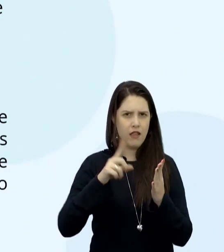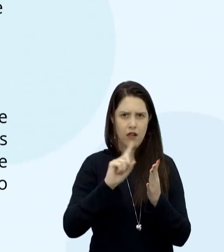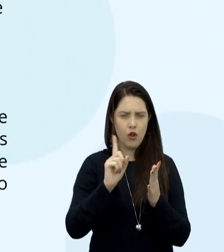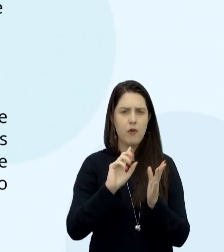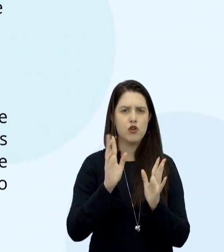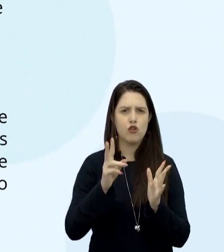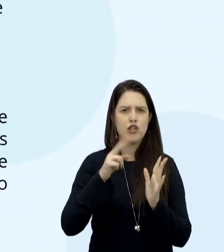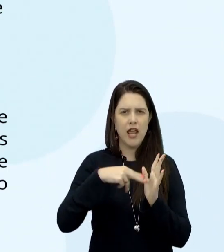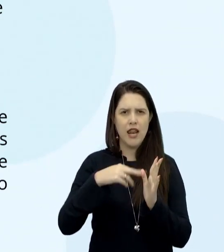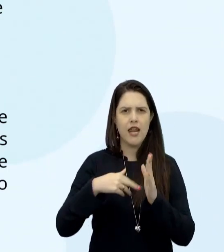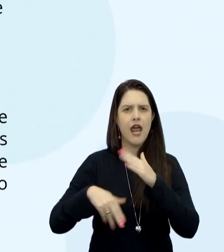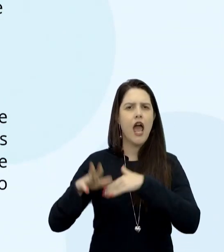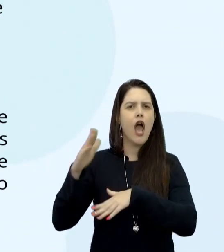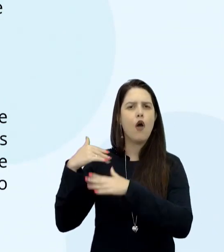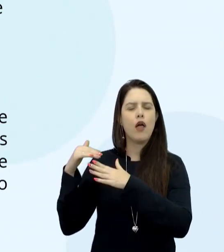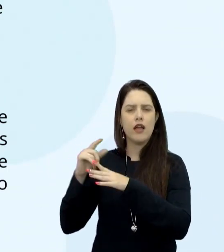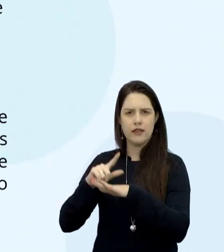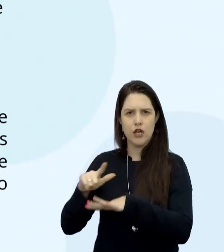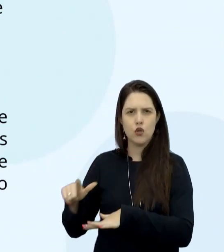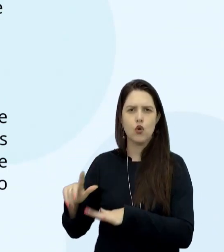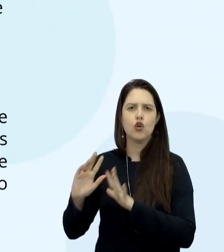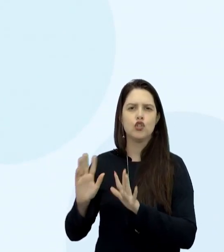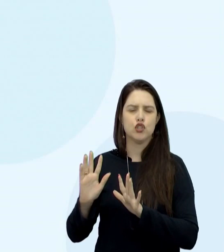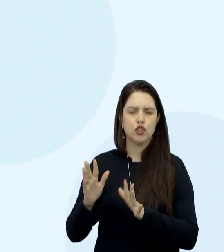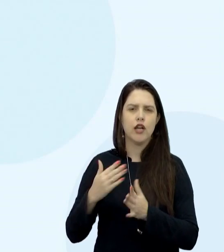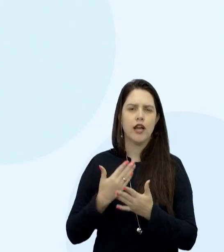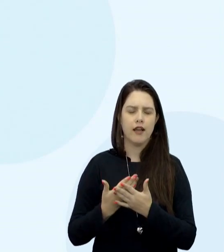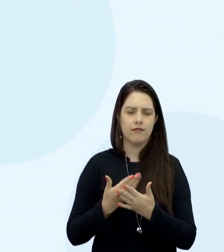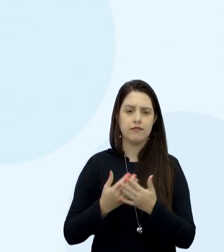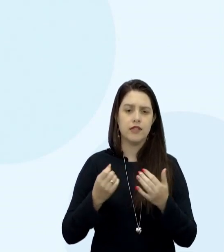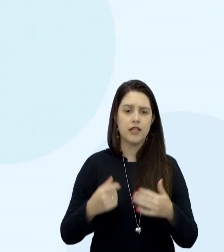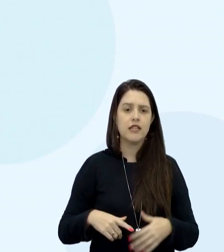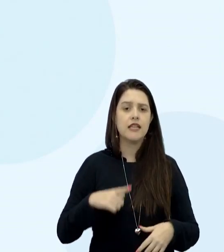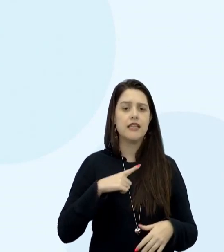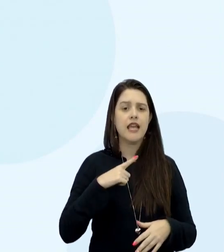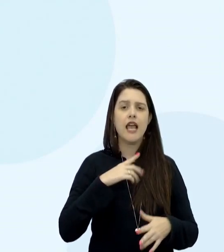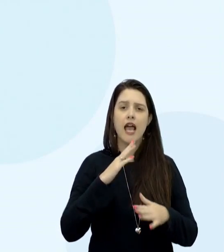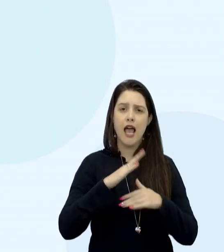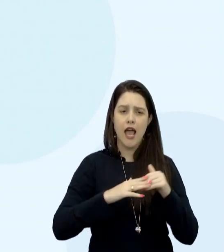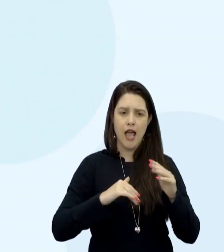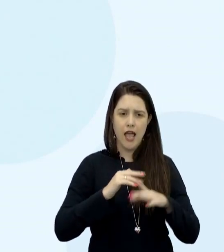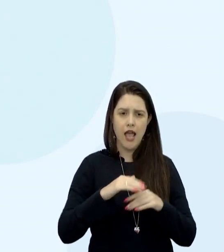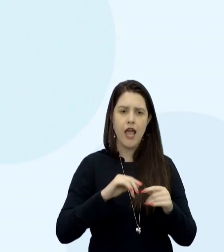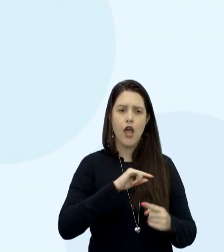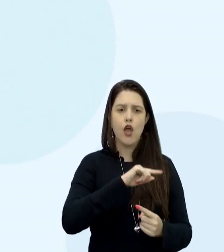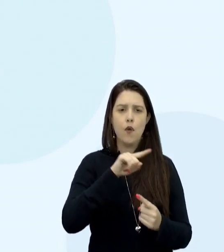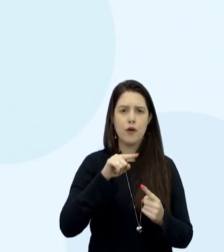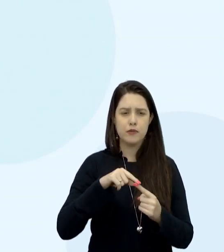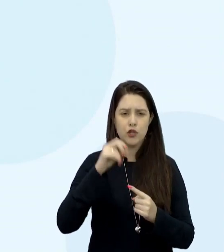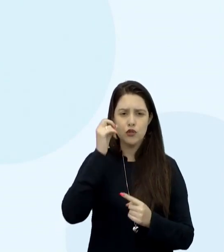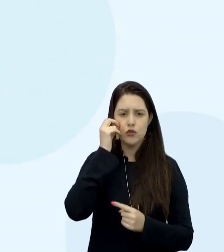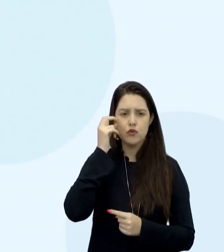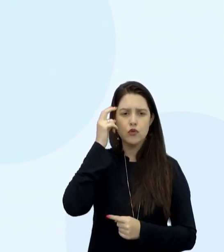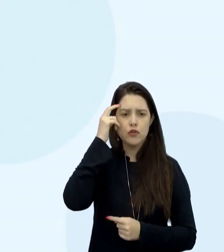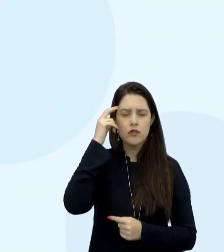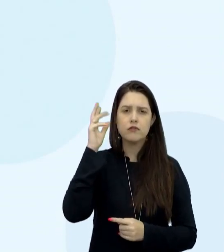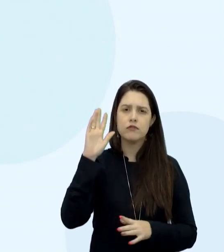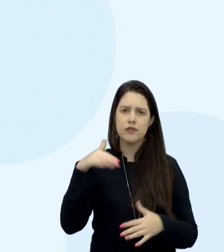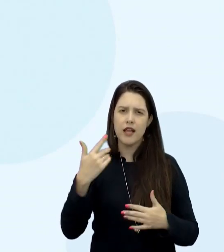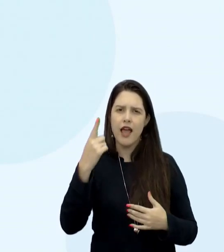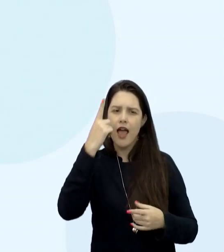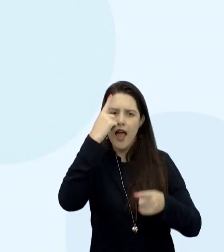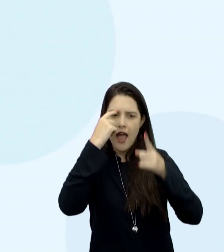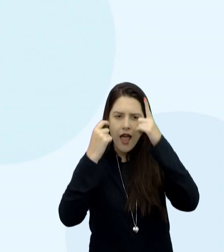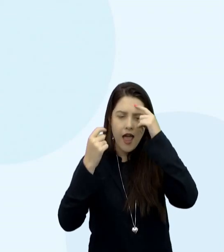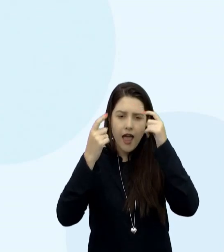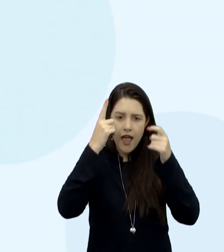anterior, hoje é uma revisão na realidade. Então aqui estão as duas habilidades. Os objetos do conhecimento, a gente está sempre falando aí da herança cultural